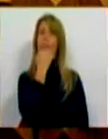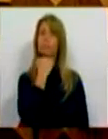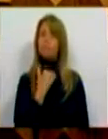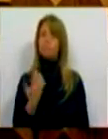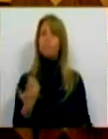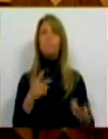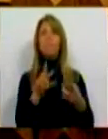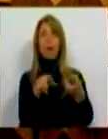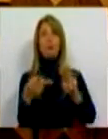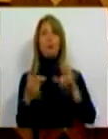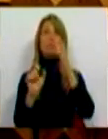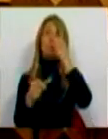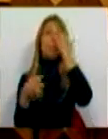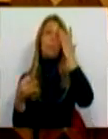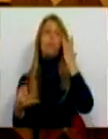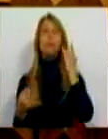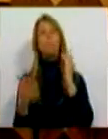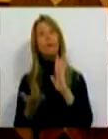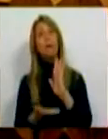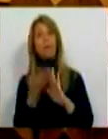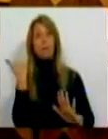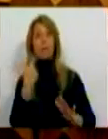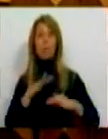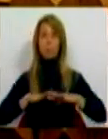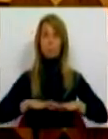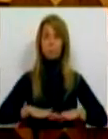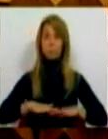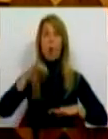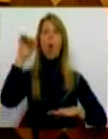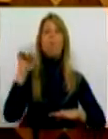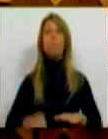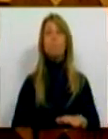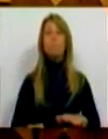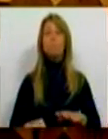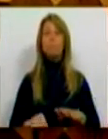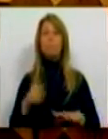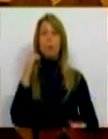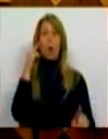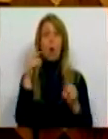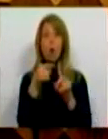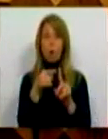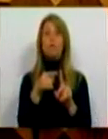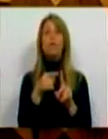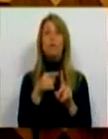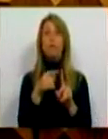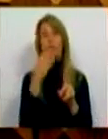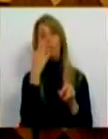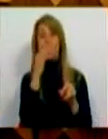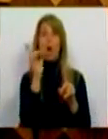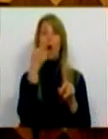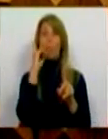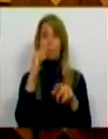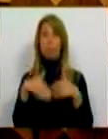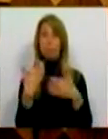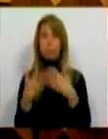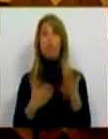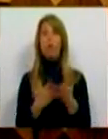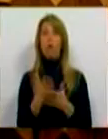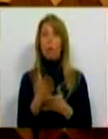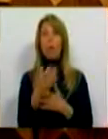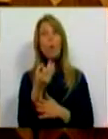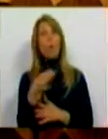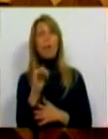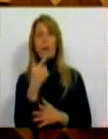do PCP de retirar a suspensão imediata das metas que, a manter-se, o Partido Socialista não